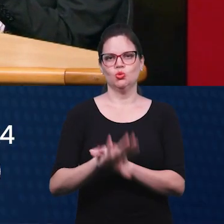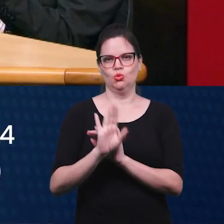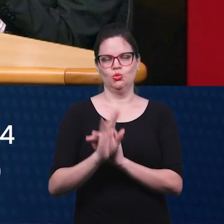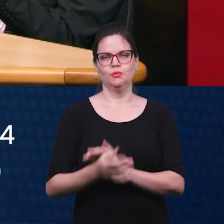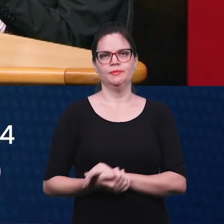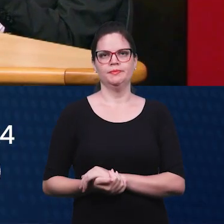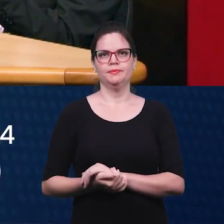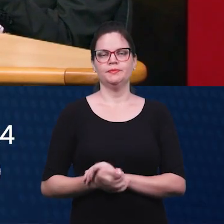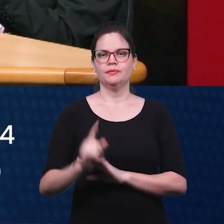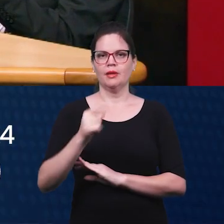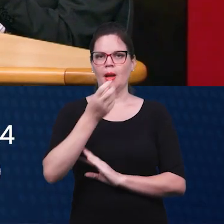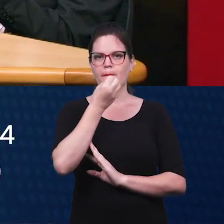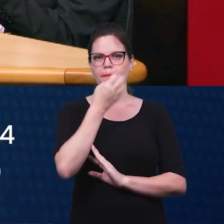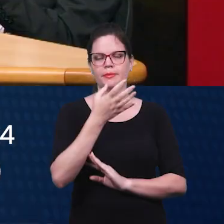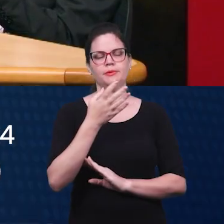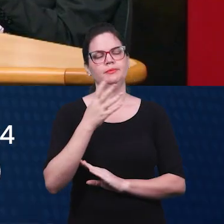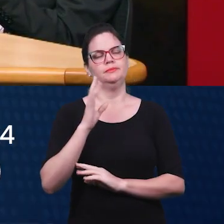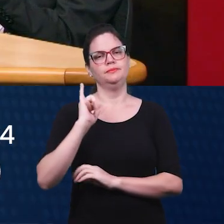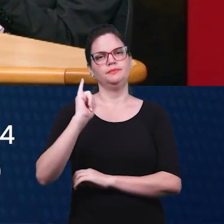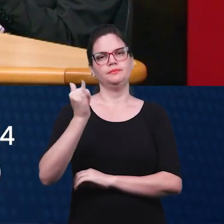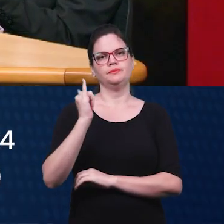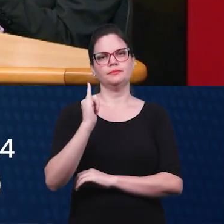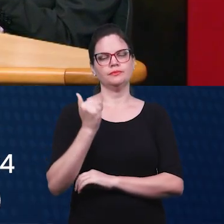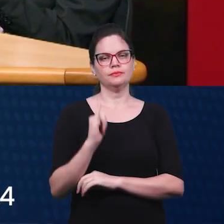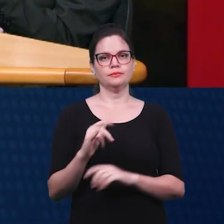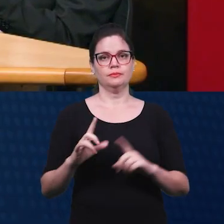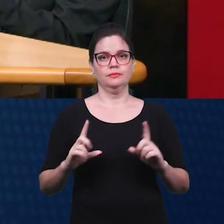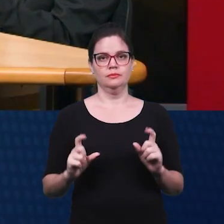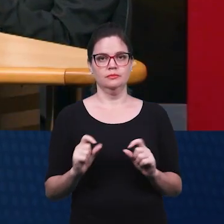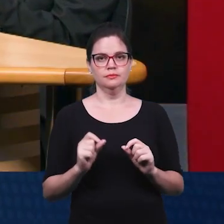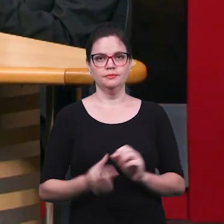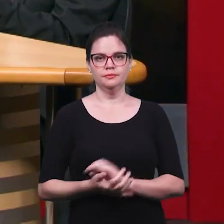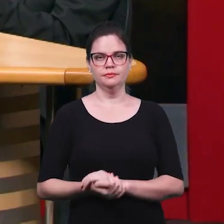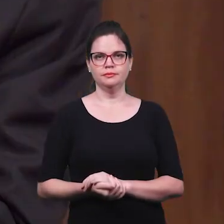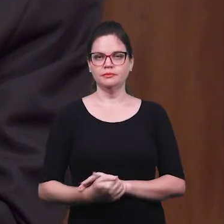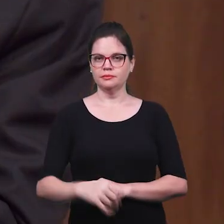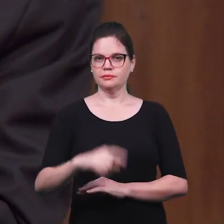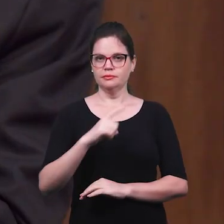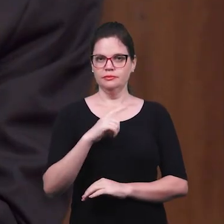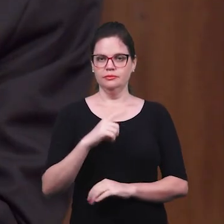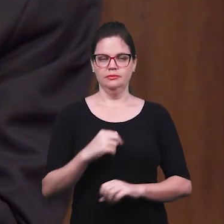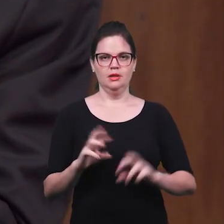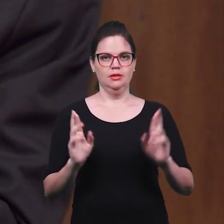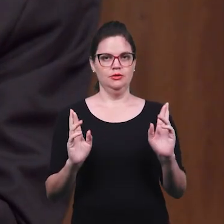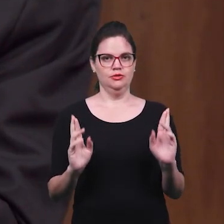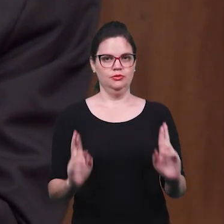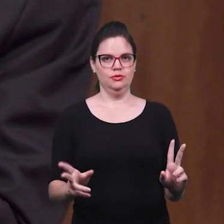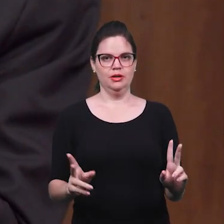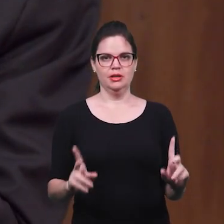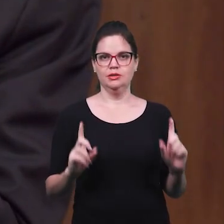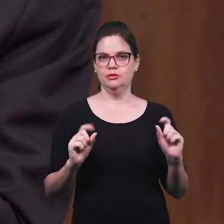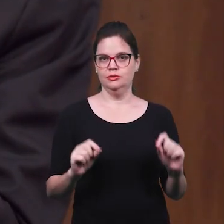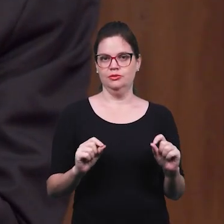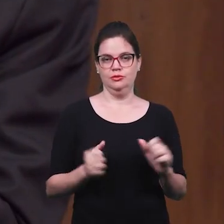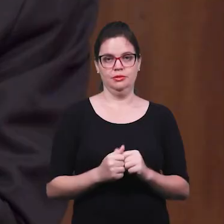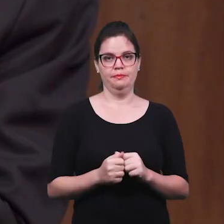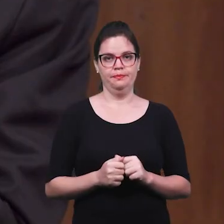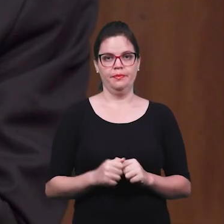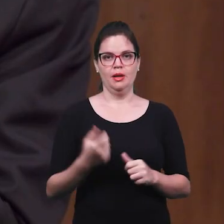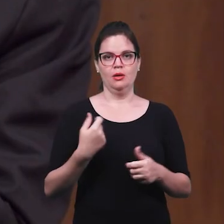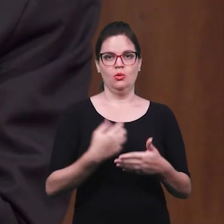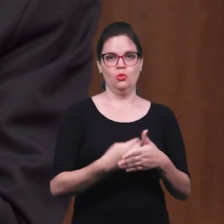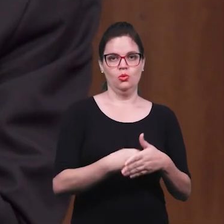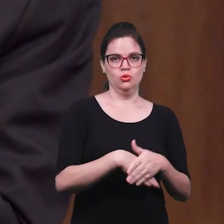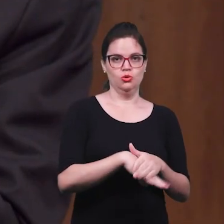vale abordar aqui nesse final a diferença dos costumes dos deuses que eles